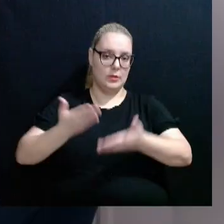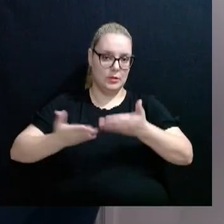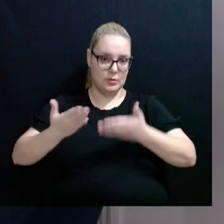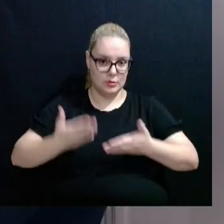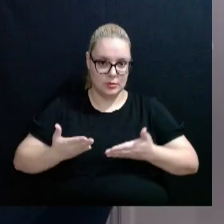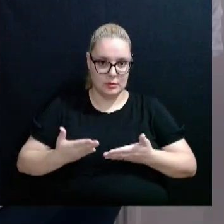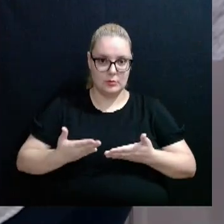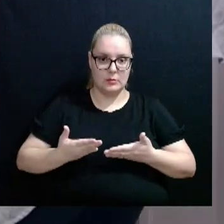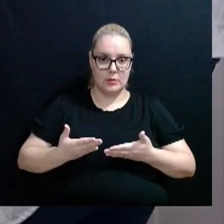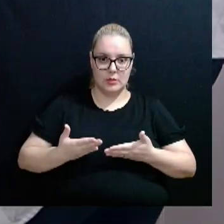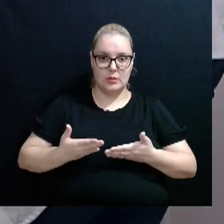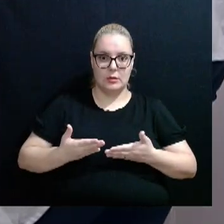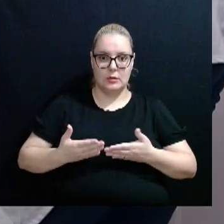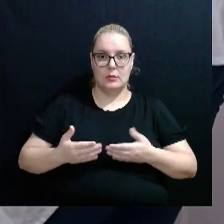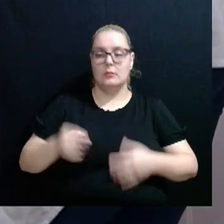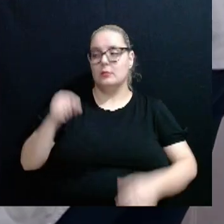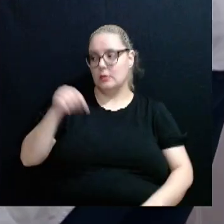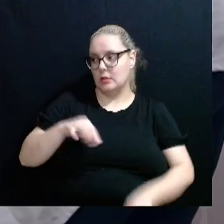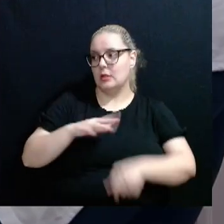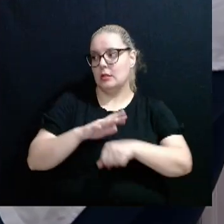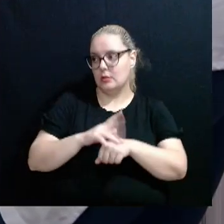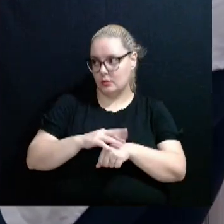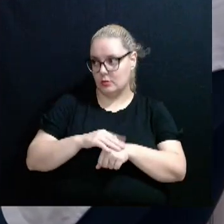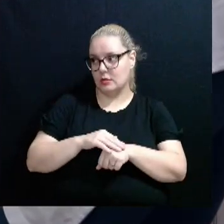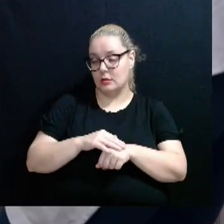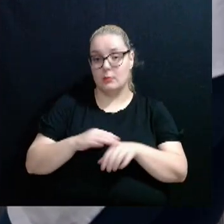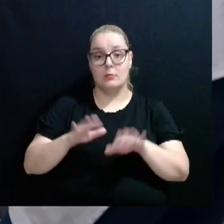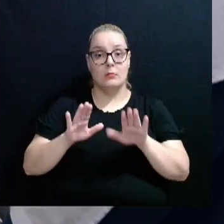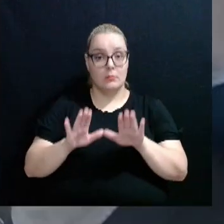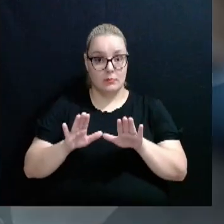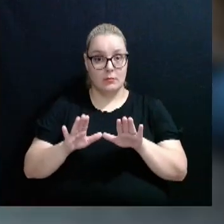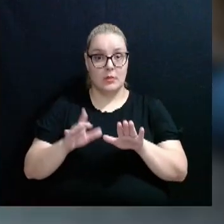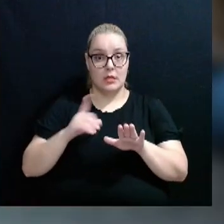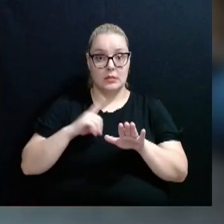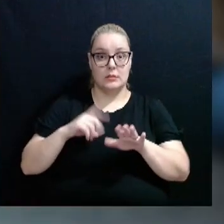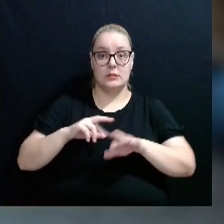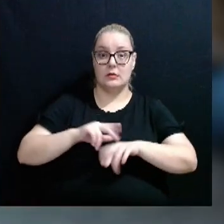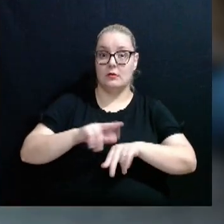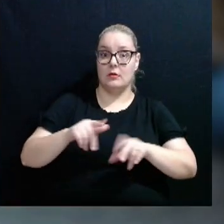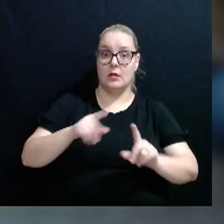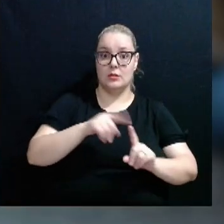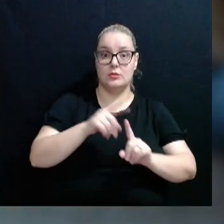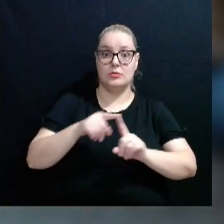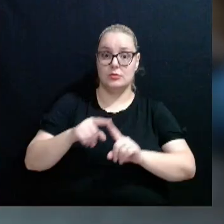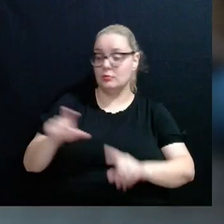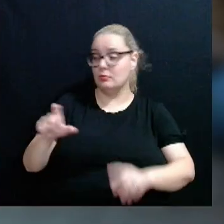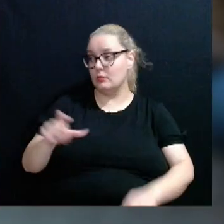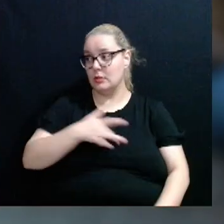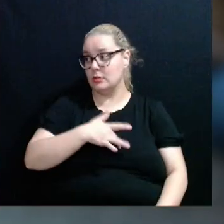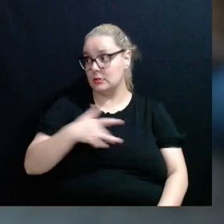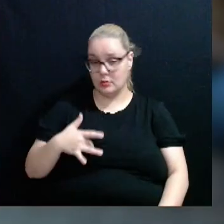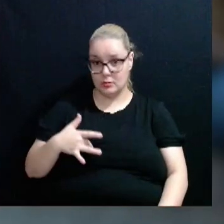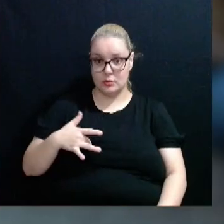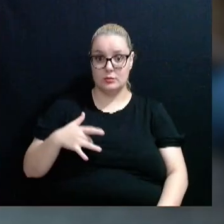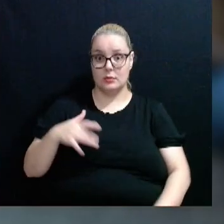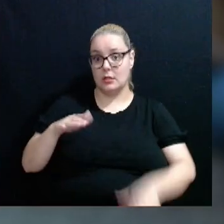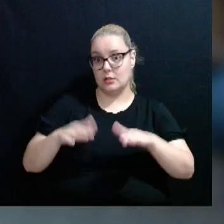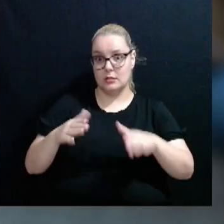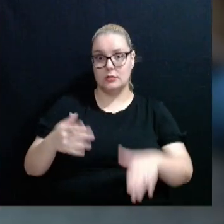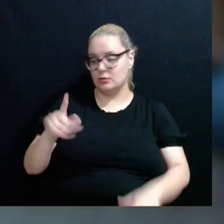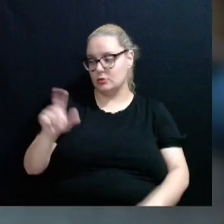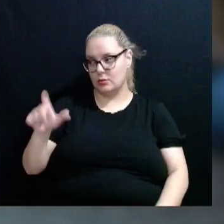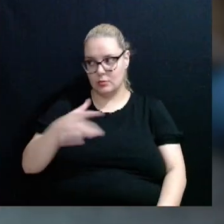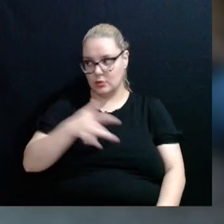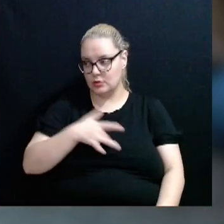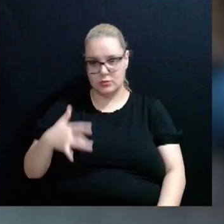para aquela doença. Só que você tem diversos tipos de plano de saúde. De repente, o seu plano de saúde, ele